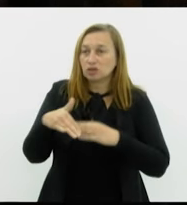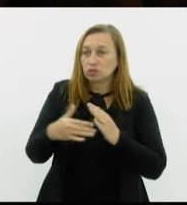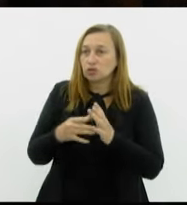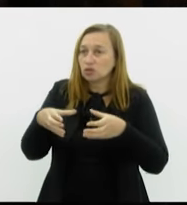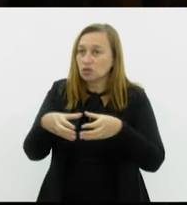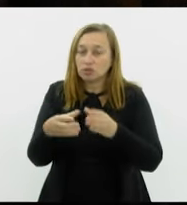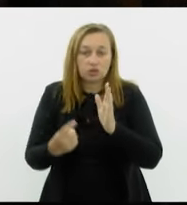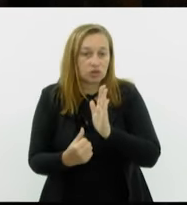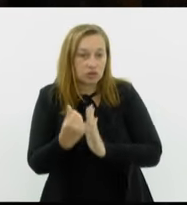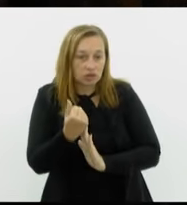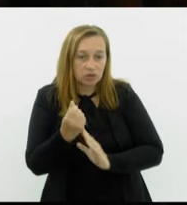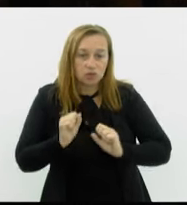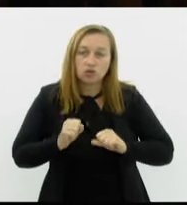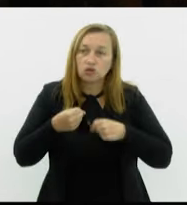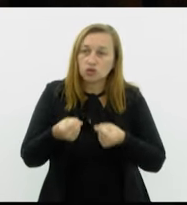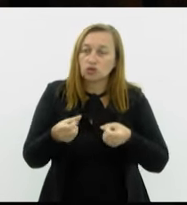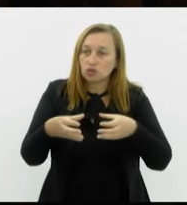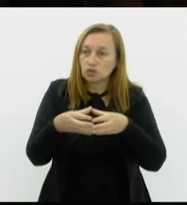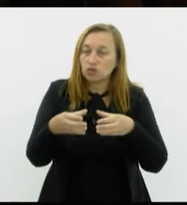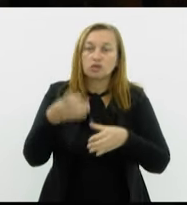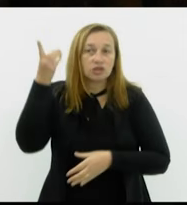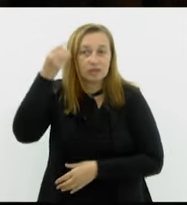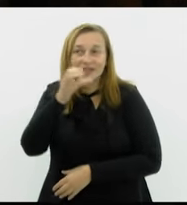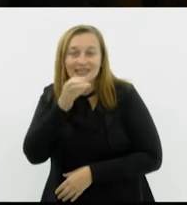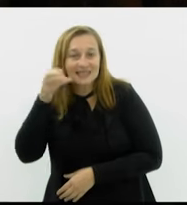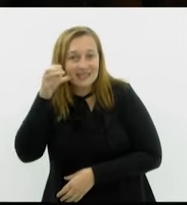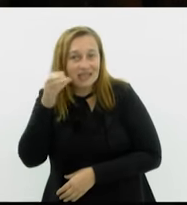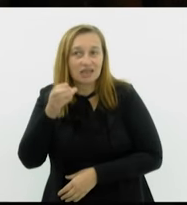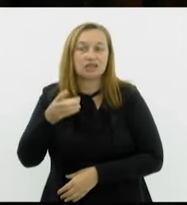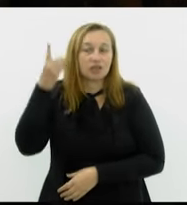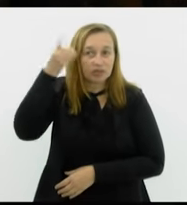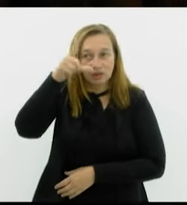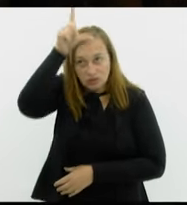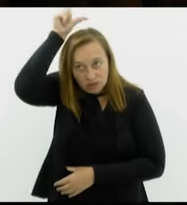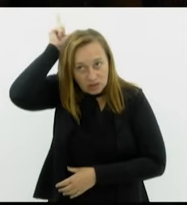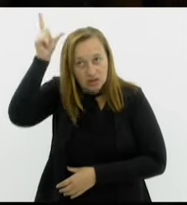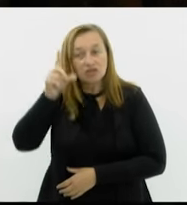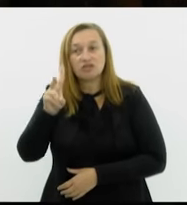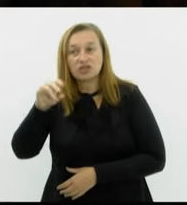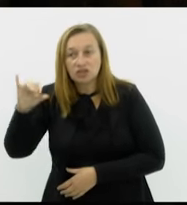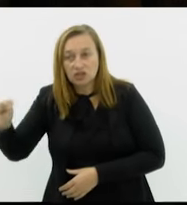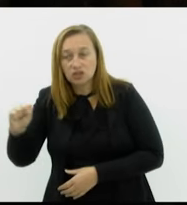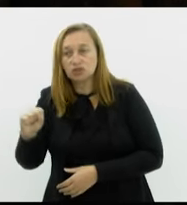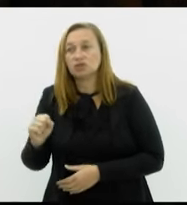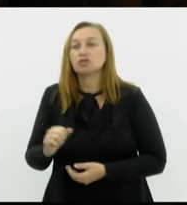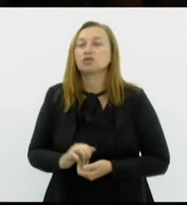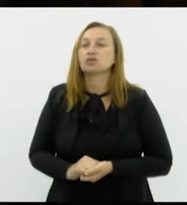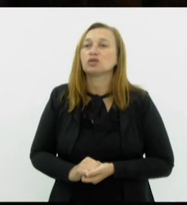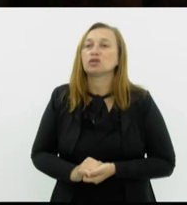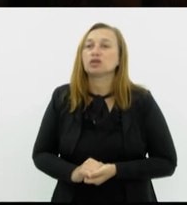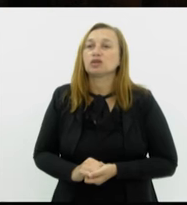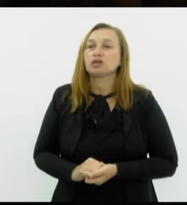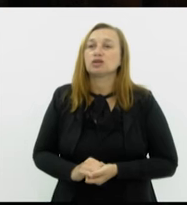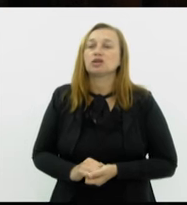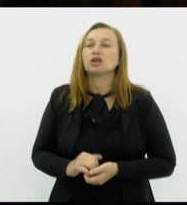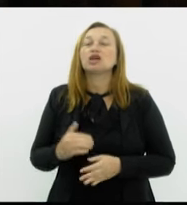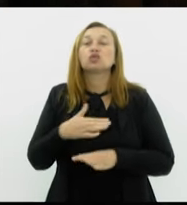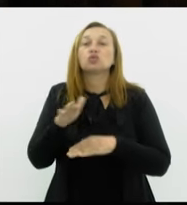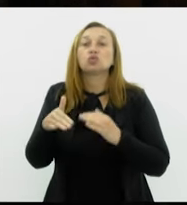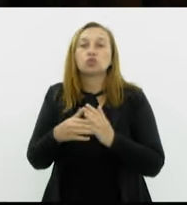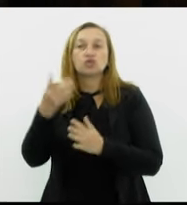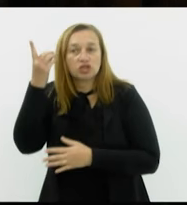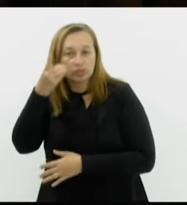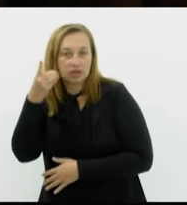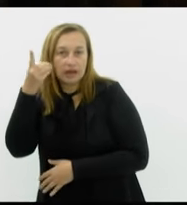de Orçamento, foi um esforço coletivo, está aqui a deputada Célia Jordão, deputado Luiz Paulo, deputado Vinícius, enfim, o deputado Carlos Macedo, todos os deputados